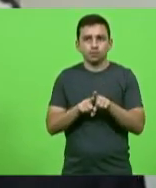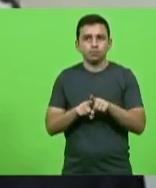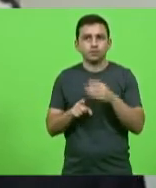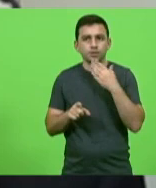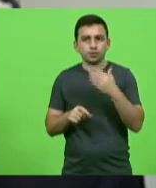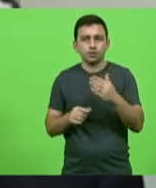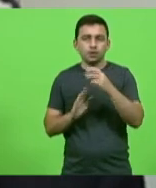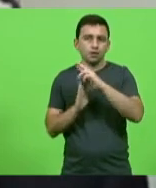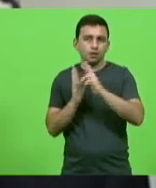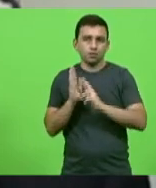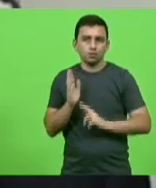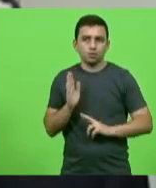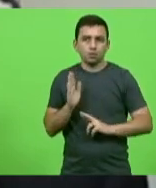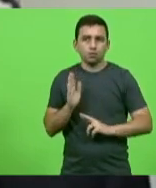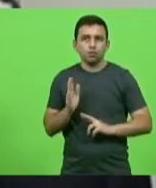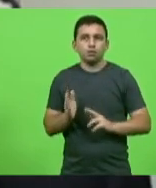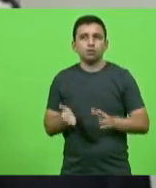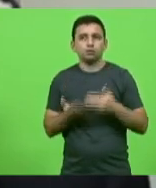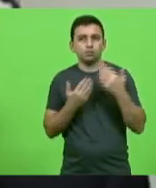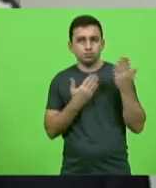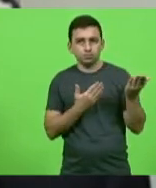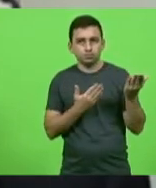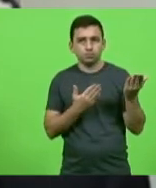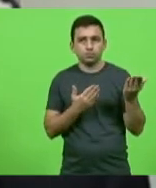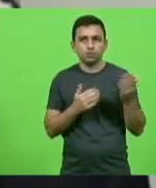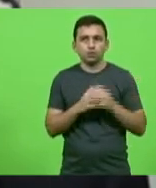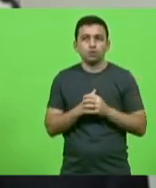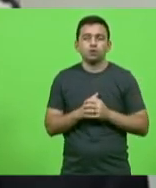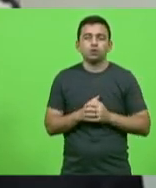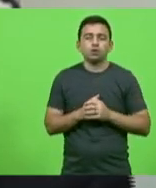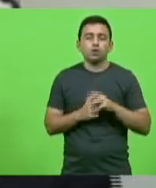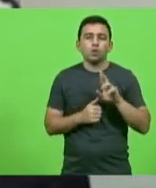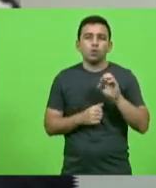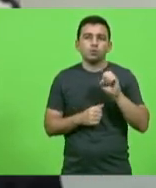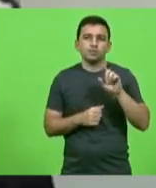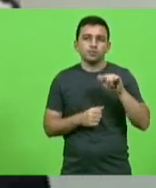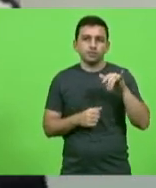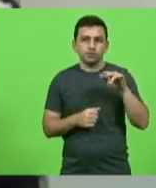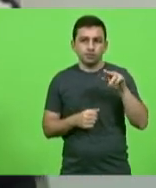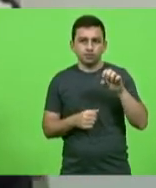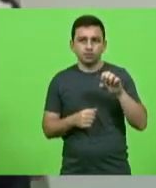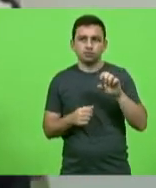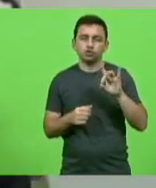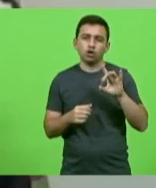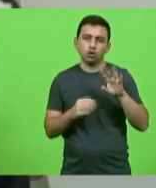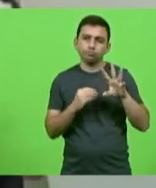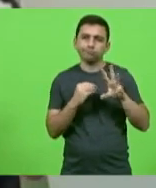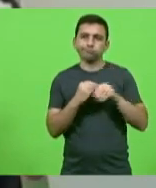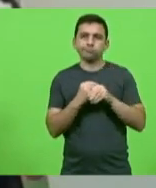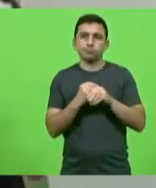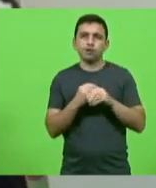o relatório da eminente relatora desembargadora Rosane Portella Wolff apenas acrescentando a narrativa dos Autos